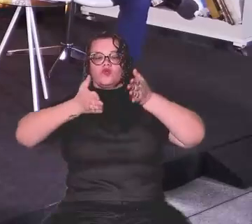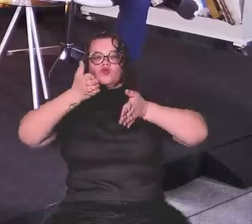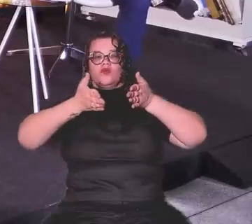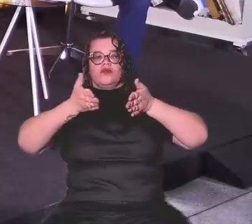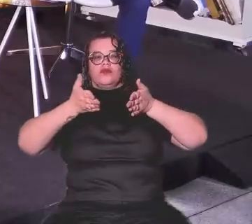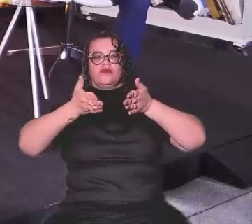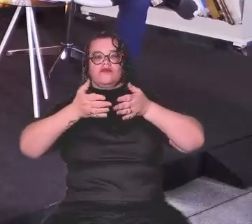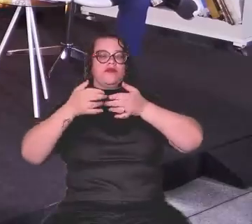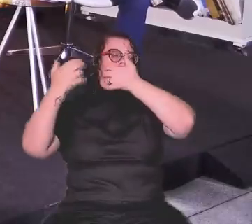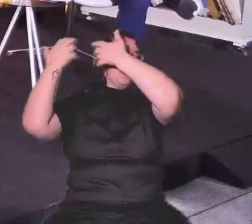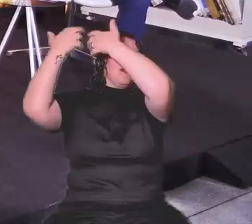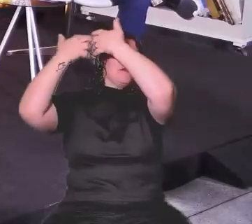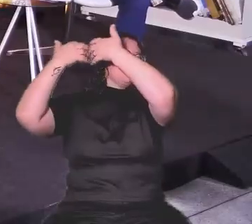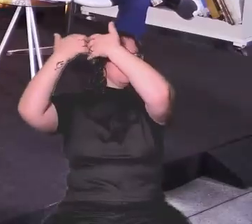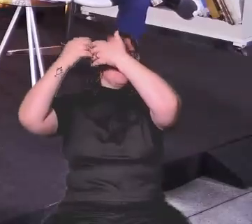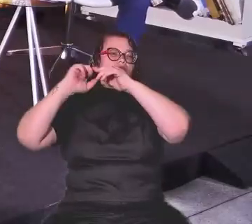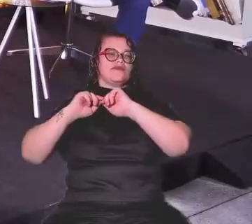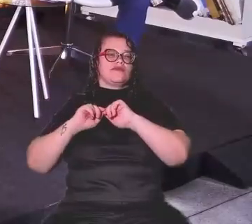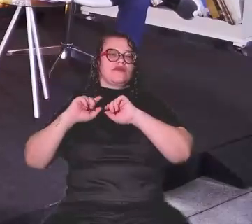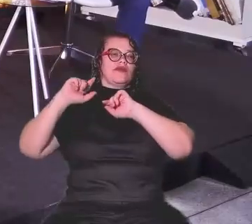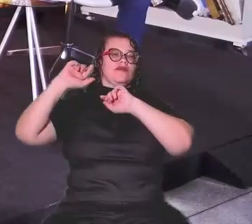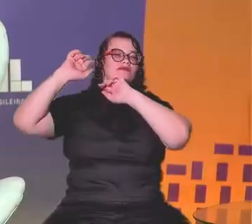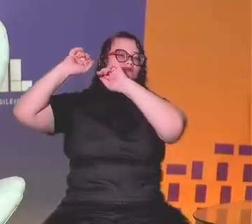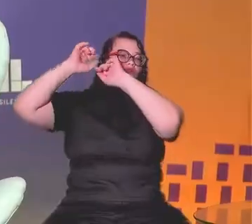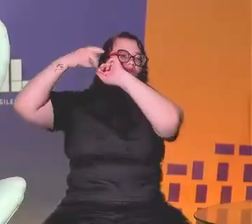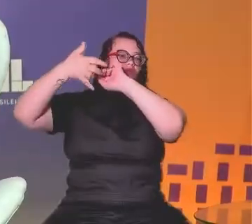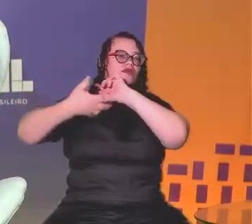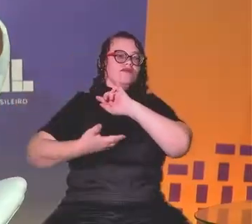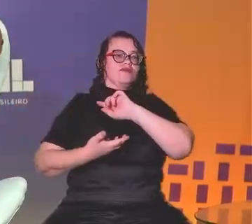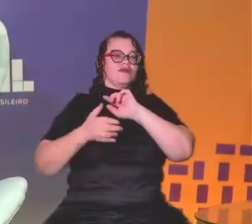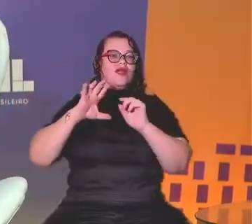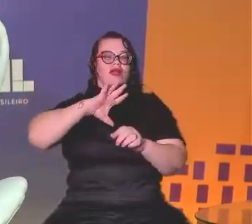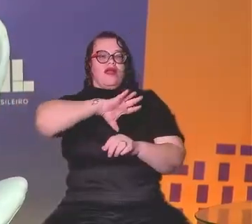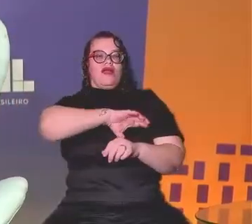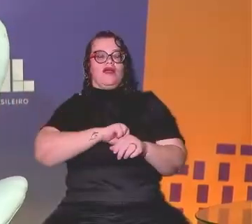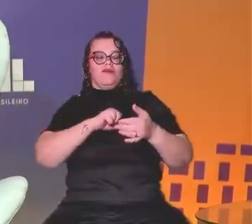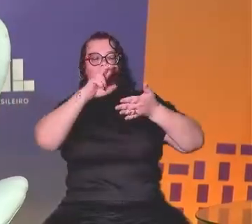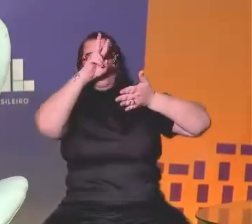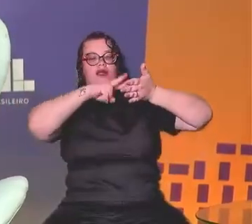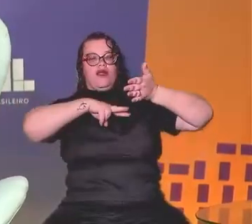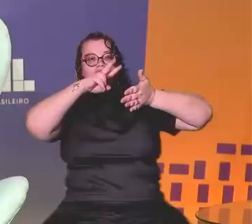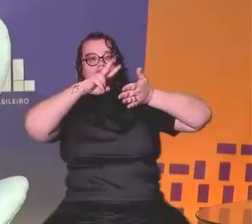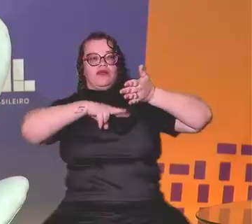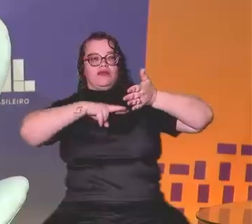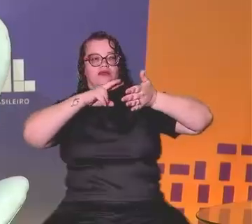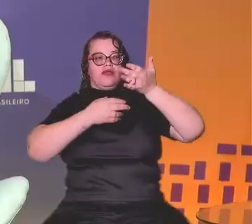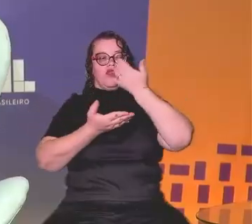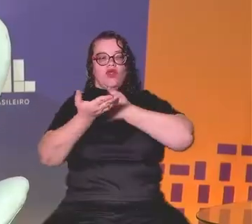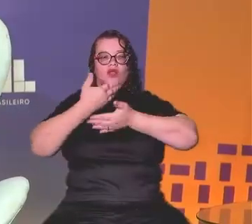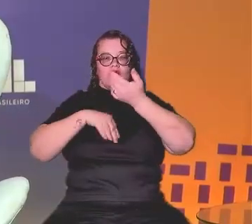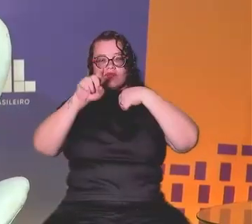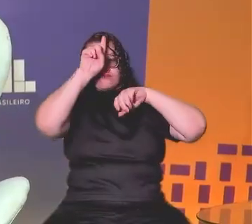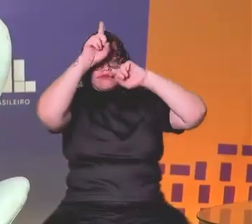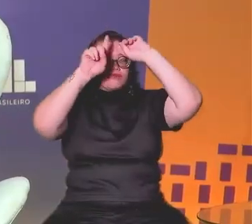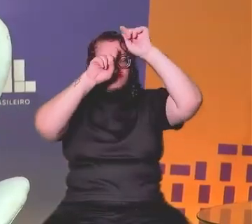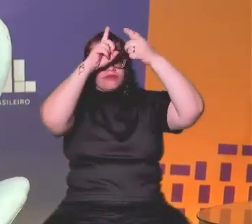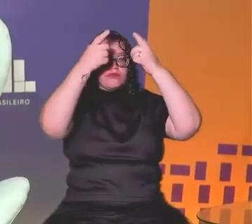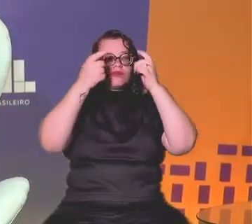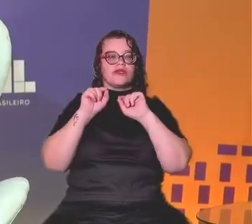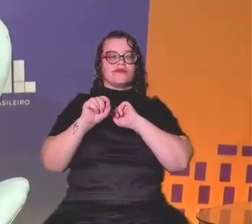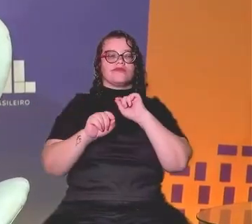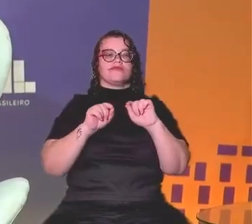uma outra reflexão, que eu amo ler, né, como vocês podem perceber aqui na troca de ideia e tal.